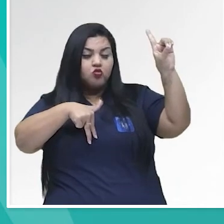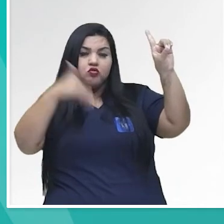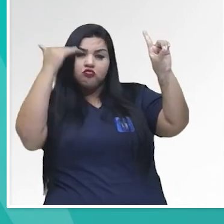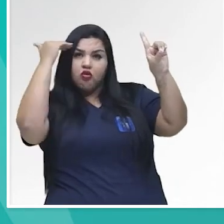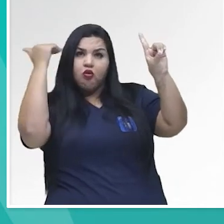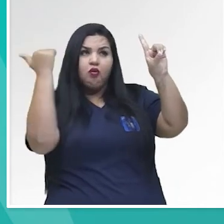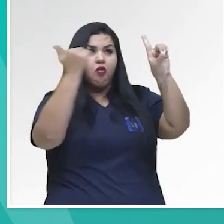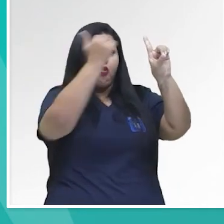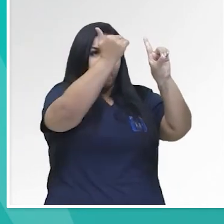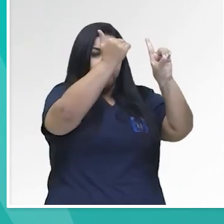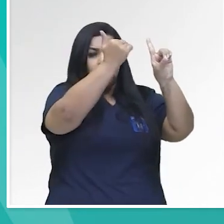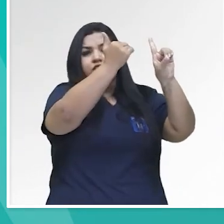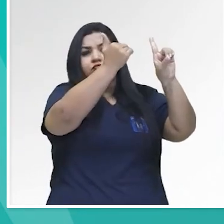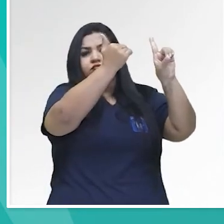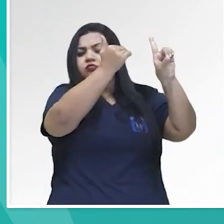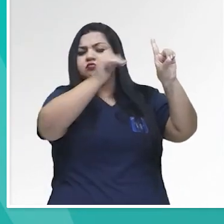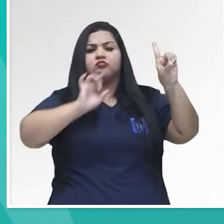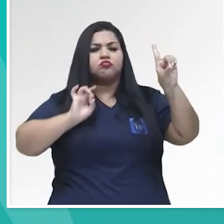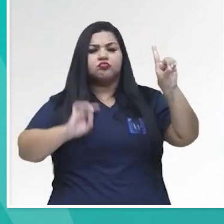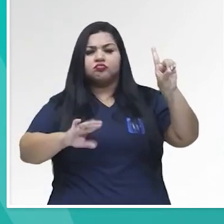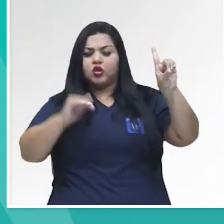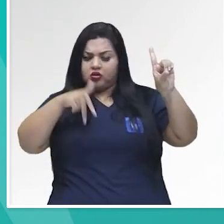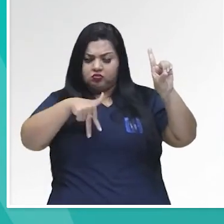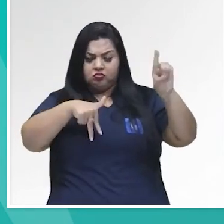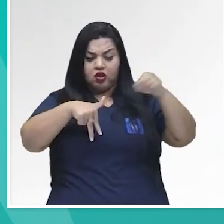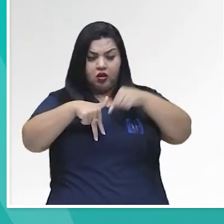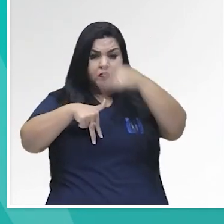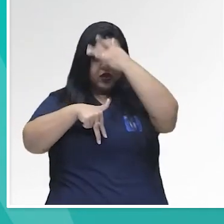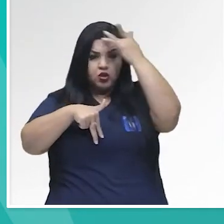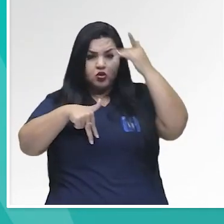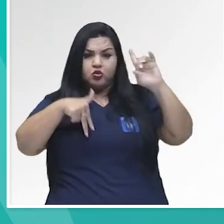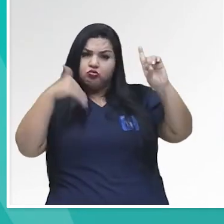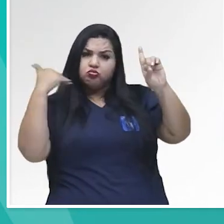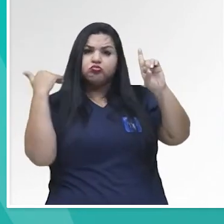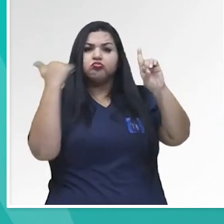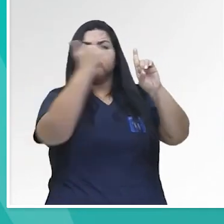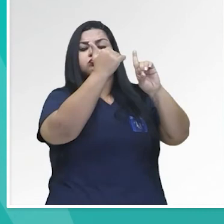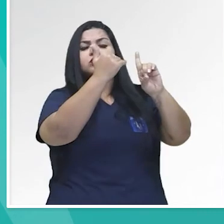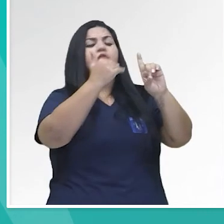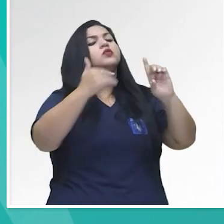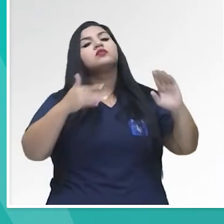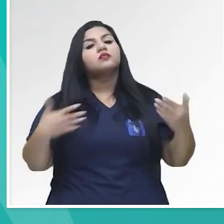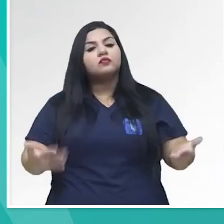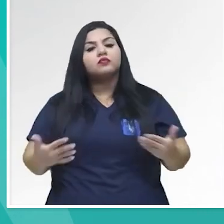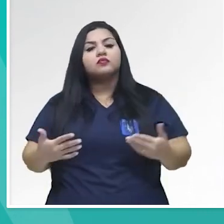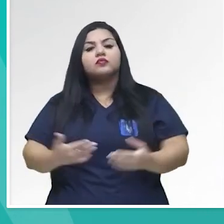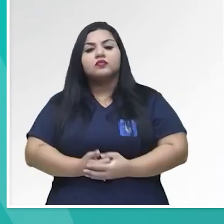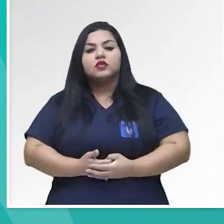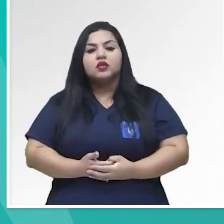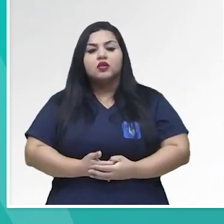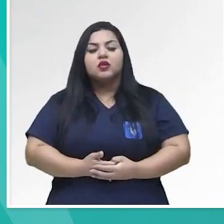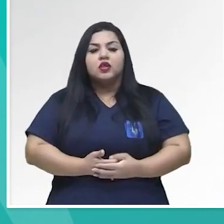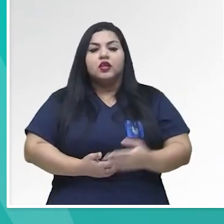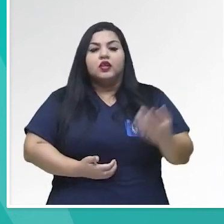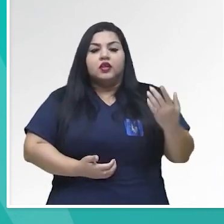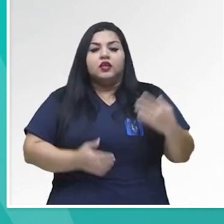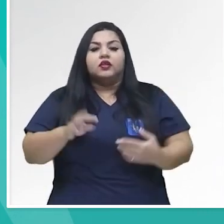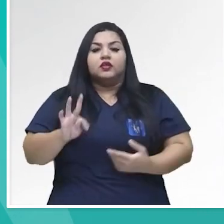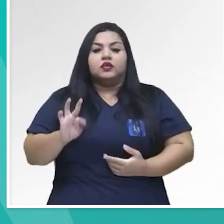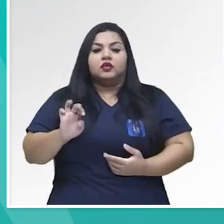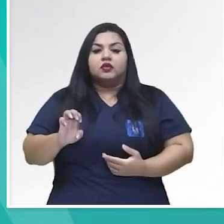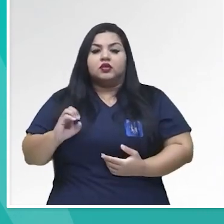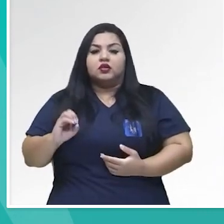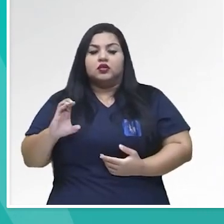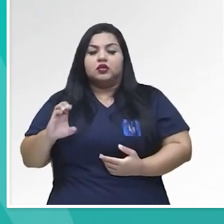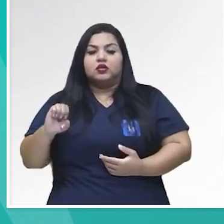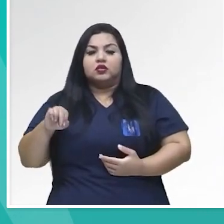pensar, se de repente a gente parar para pensar nesse paradigma medieval, que é a visão teocêntrica do mundo, nós temos